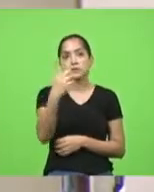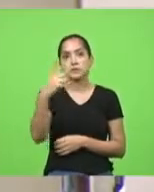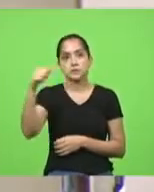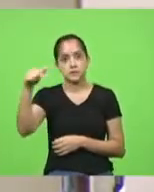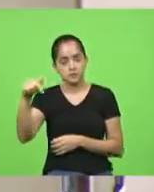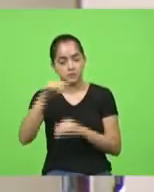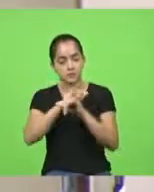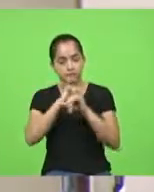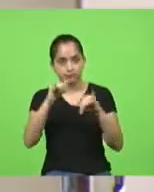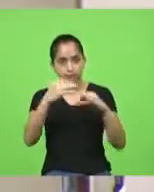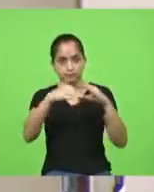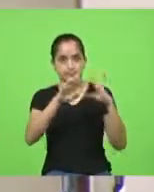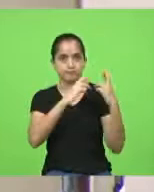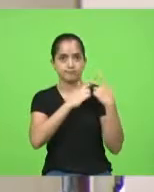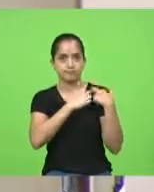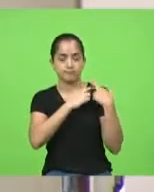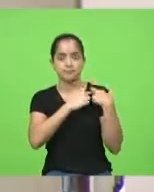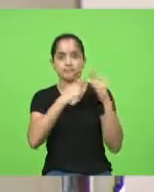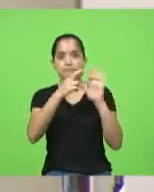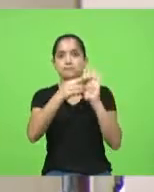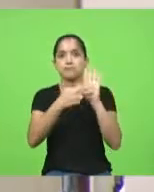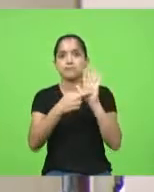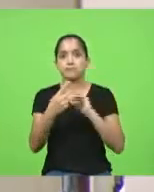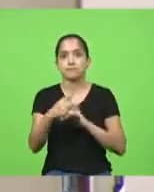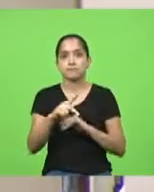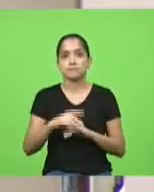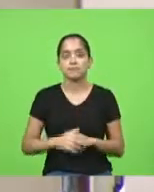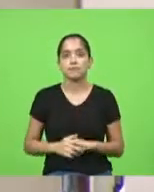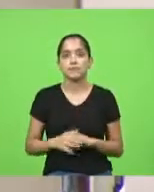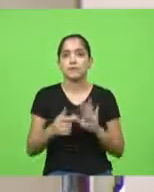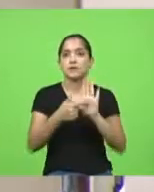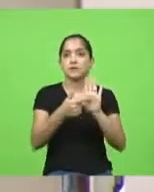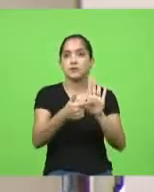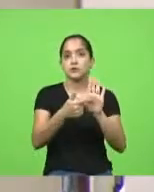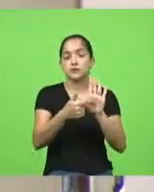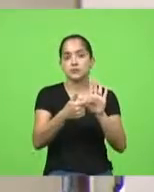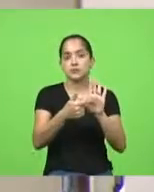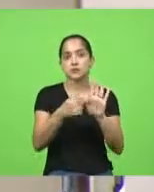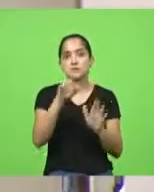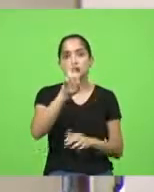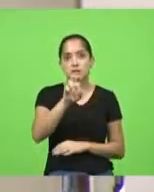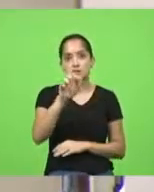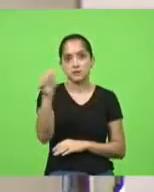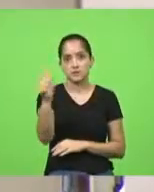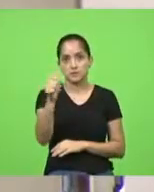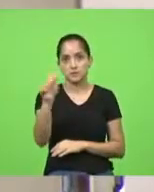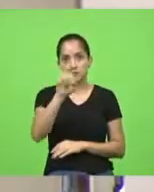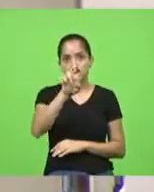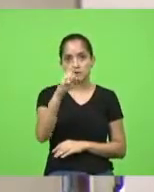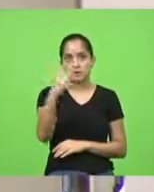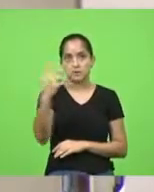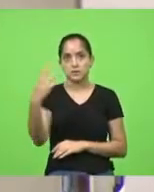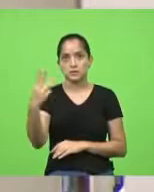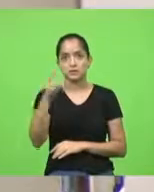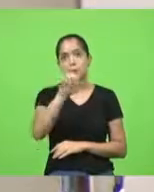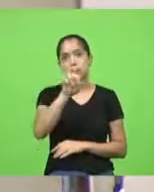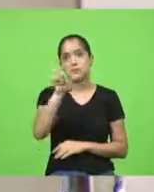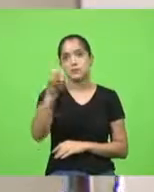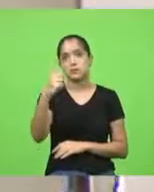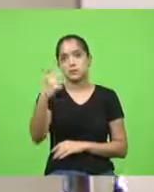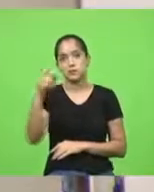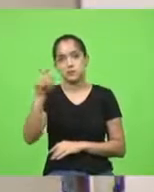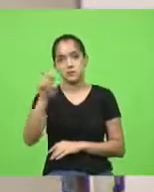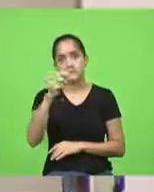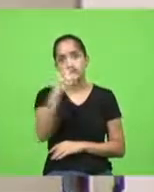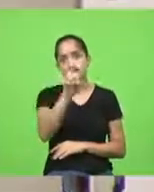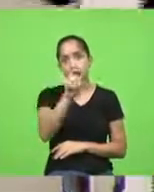comunica e caminhará aos destinatários conforme determina o regimento interno as seguintes indicações. Indicações 511 a 513 e 515 a